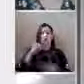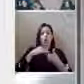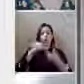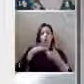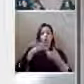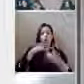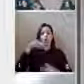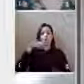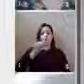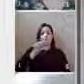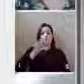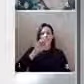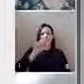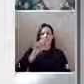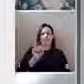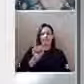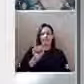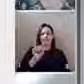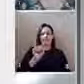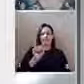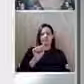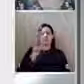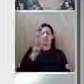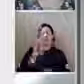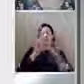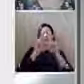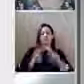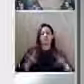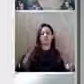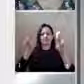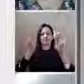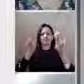Maria Ángeles Sastre Ruano, da Universidade de Valladolid.